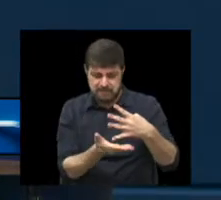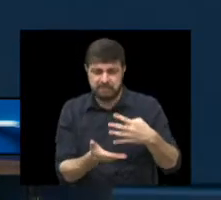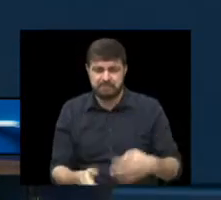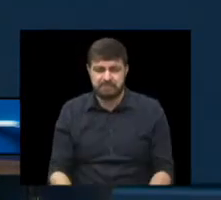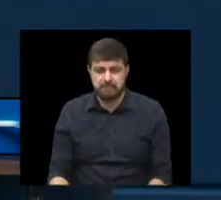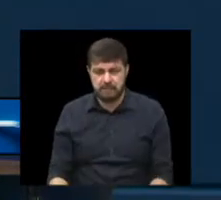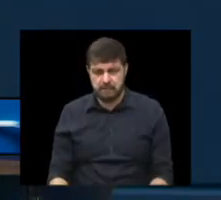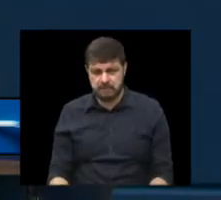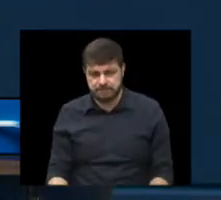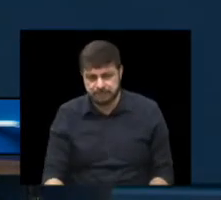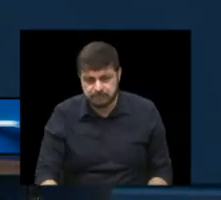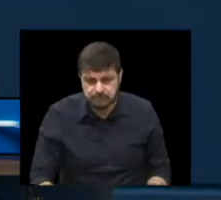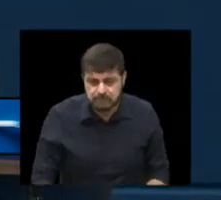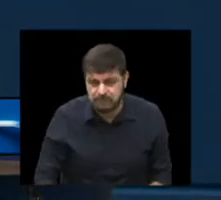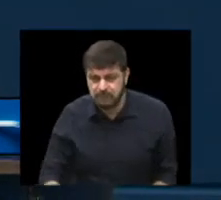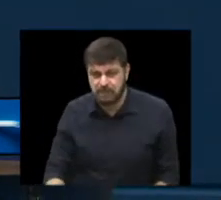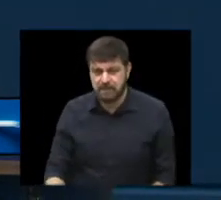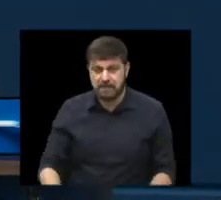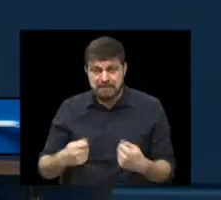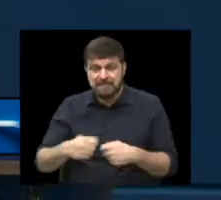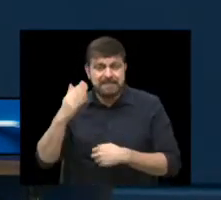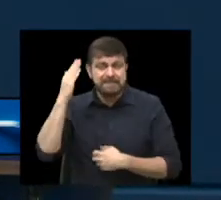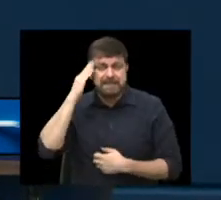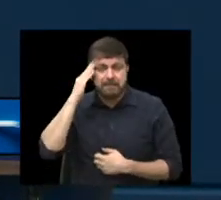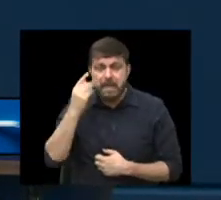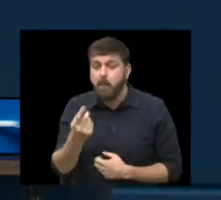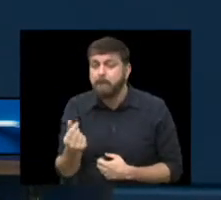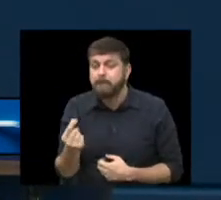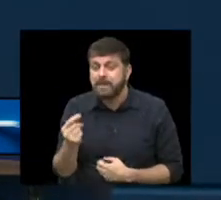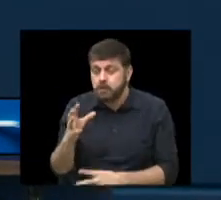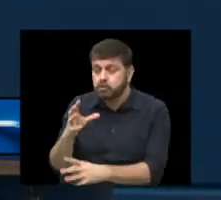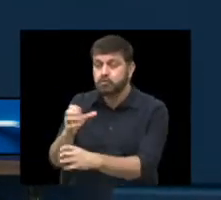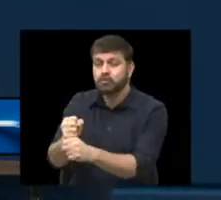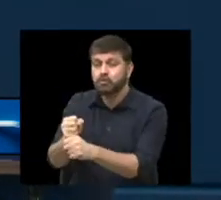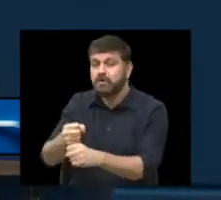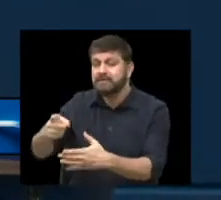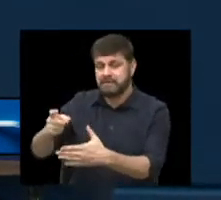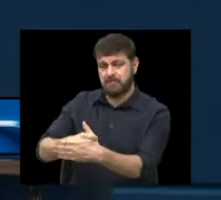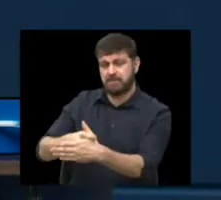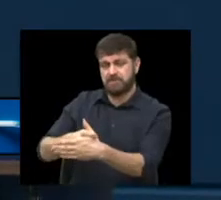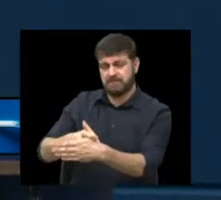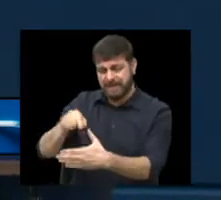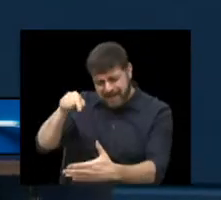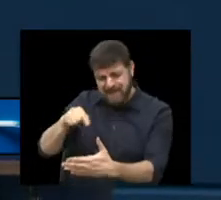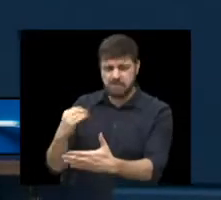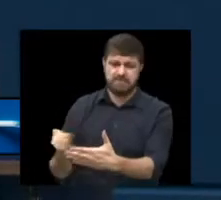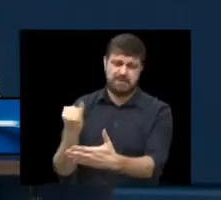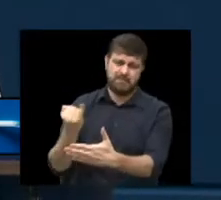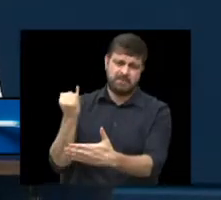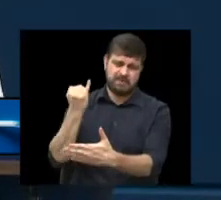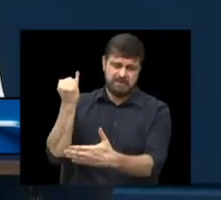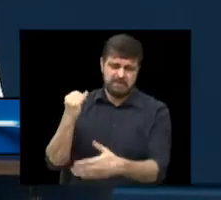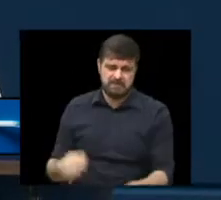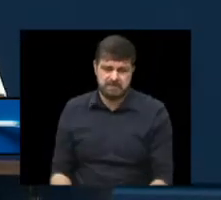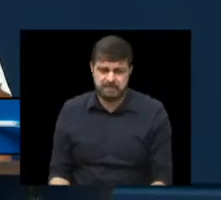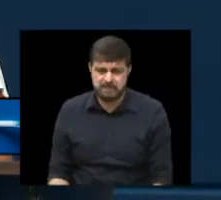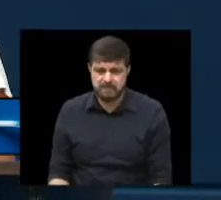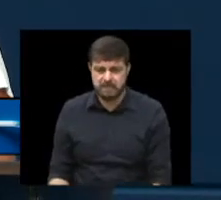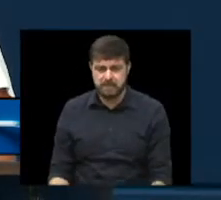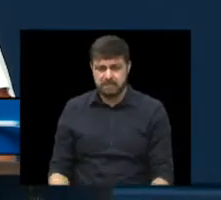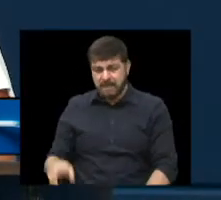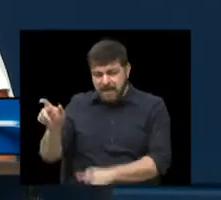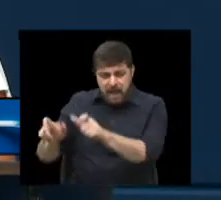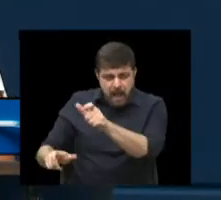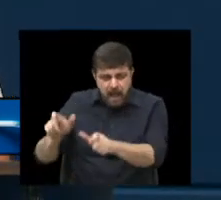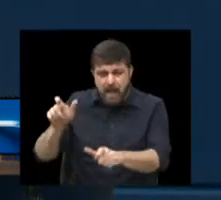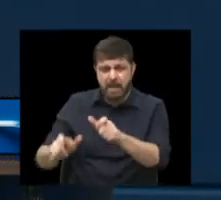refinanciamento da dívida, e não no valor da dívida, que eu acredito que isso é importante. Eu acredito que é importante que as pessoas